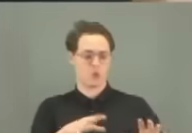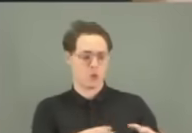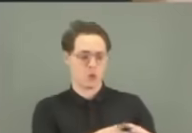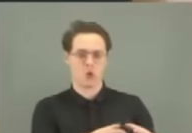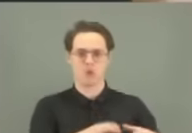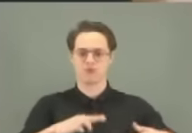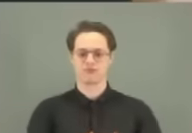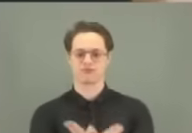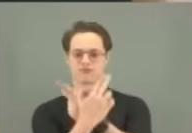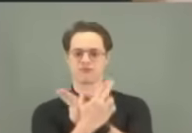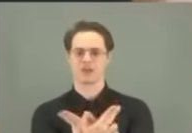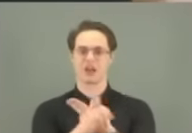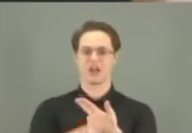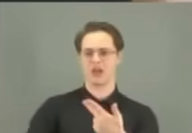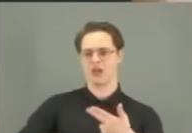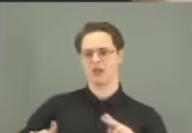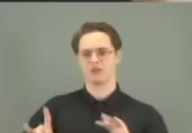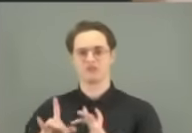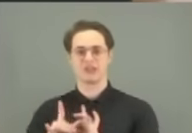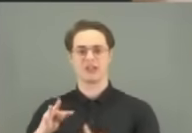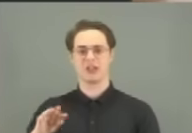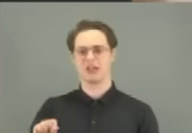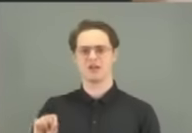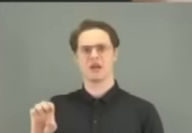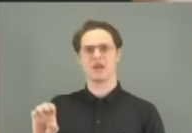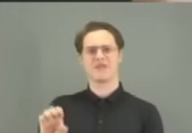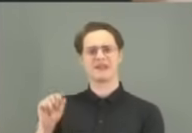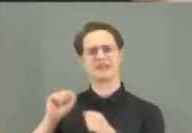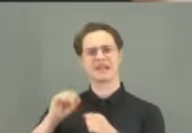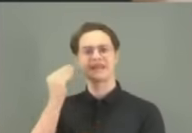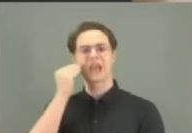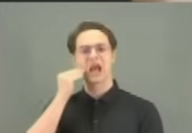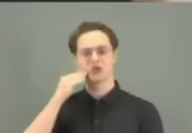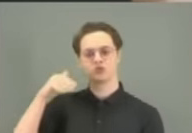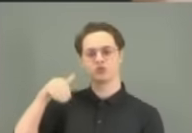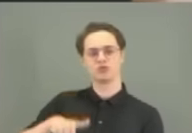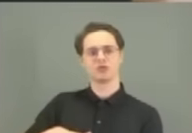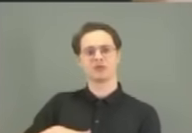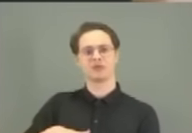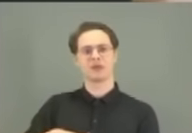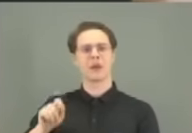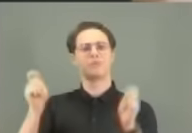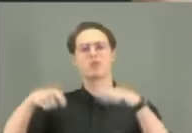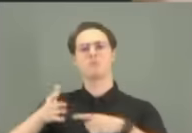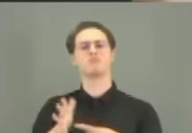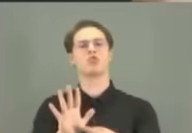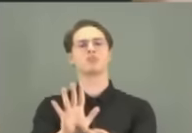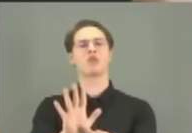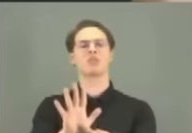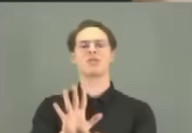Forças Armadas que estava legalmente junto ao TSE para fazer os testes em urnas, pudesse mostrar para o